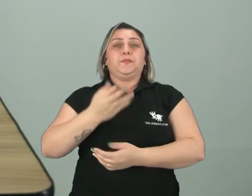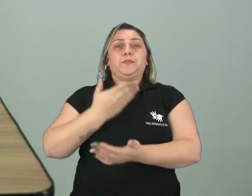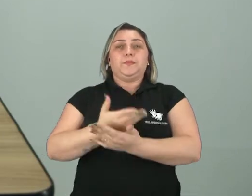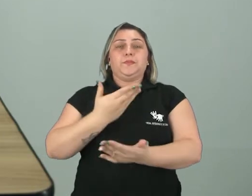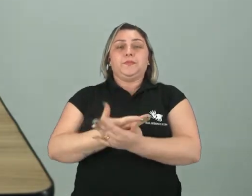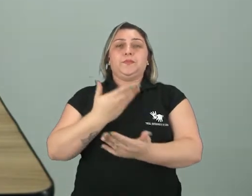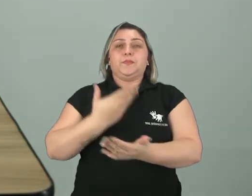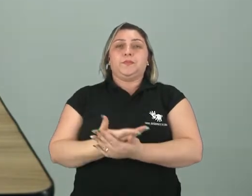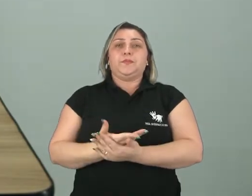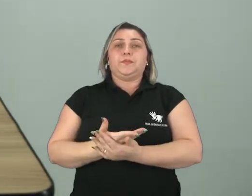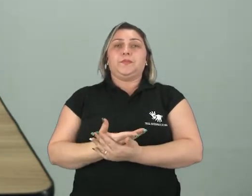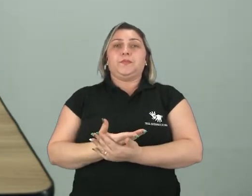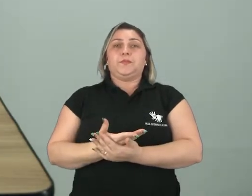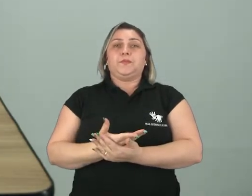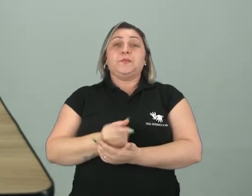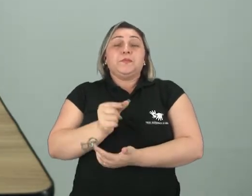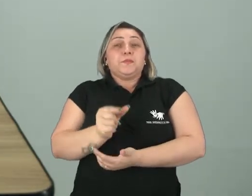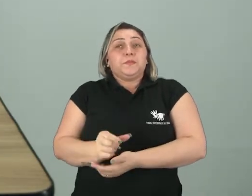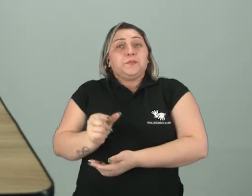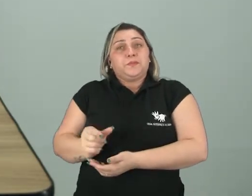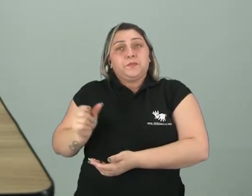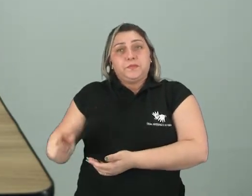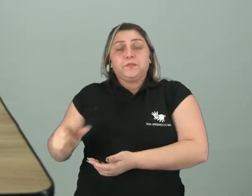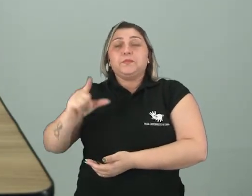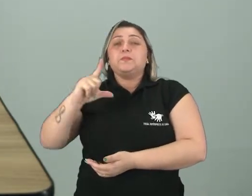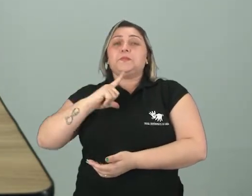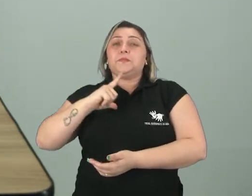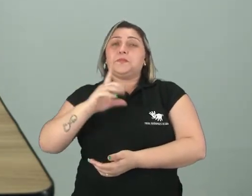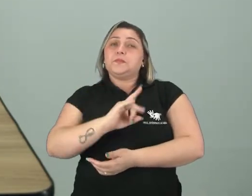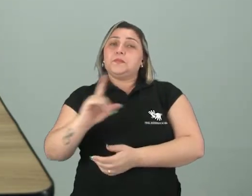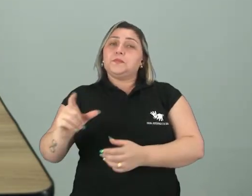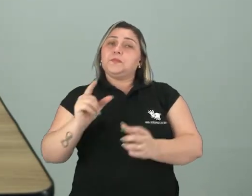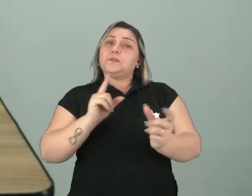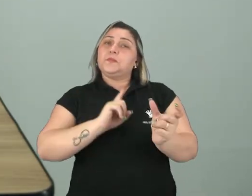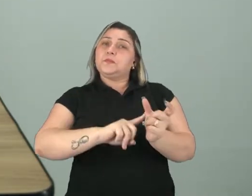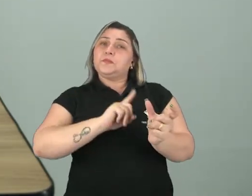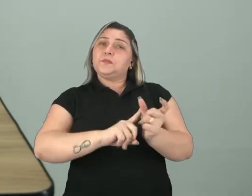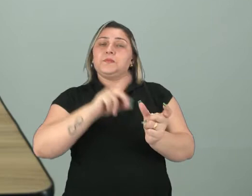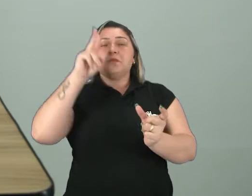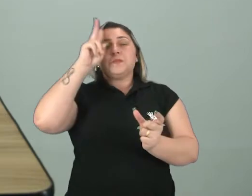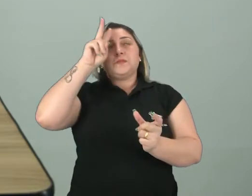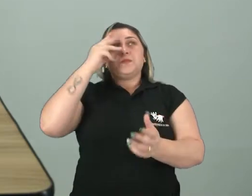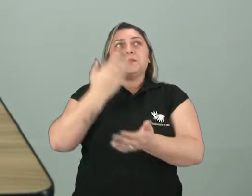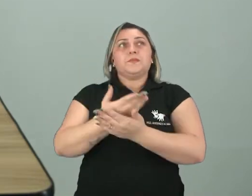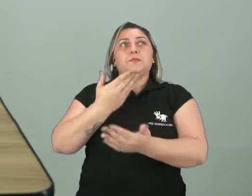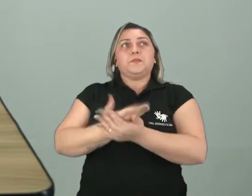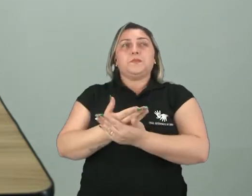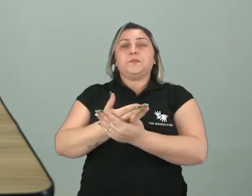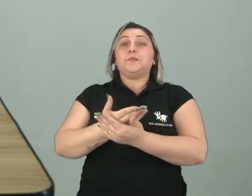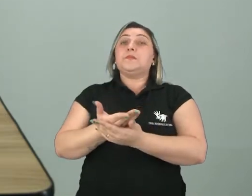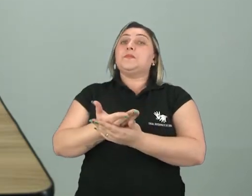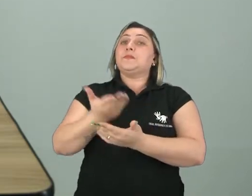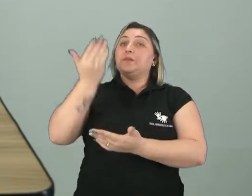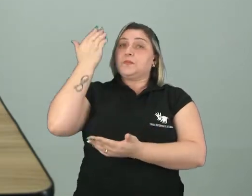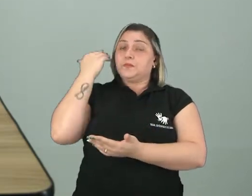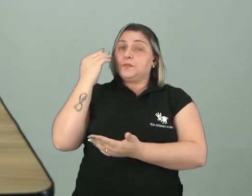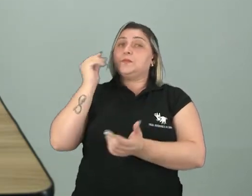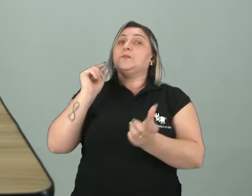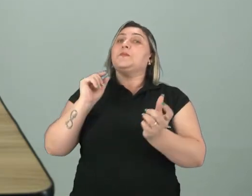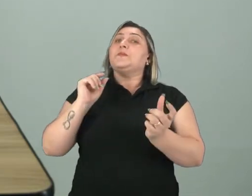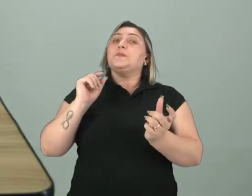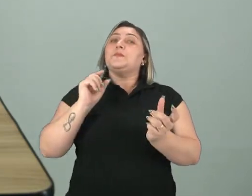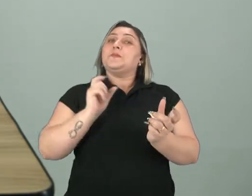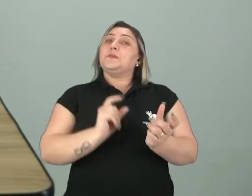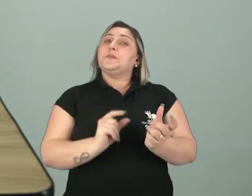continuar estudando sobre um sons que tem em cada palavra lembra que estudamos na aula passada o